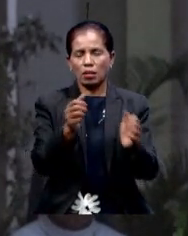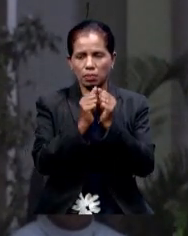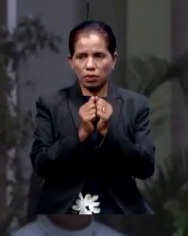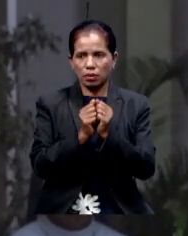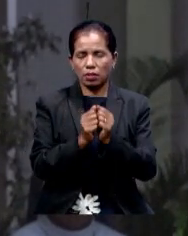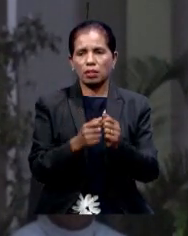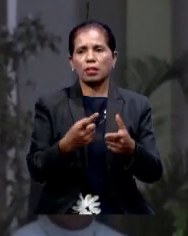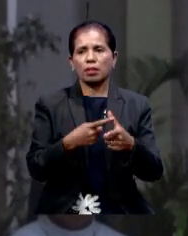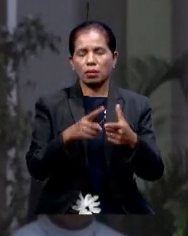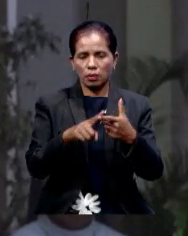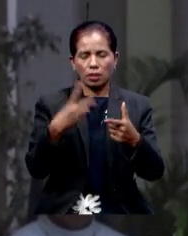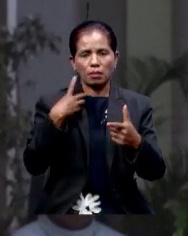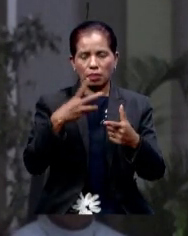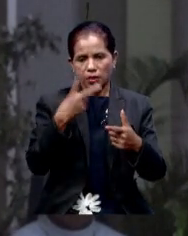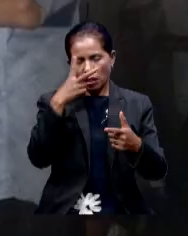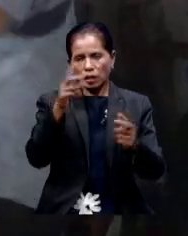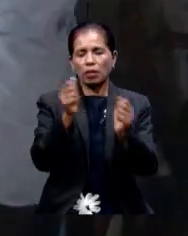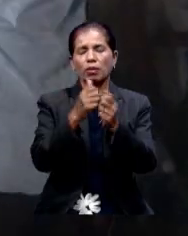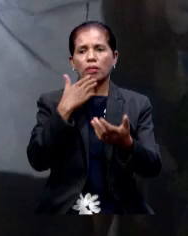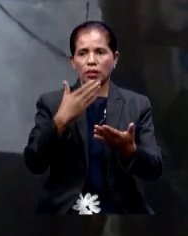Depois vamos ser a rede.